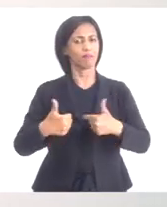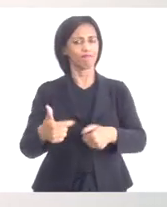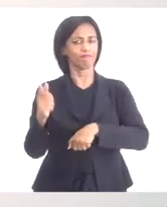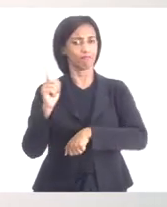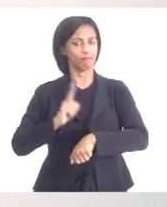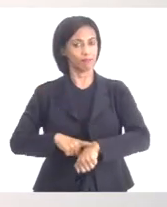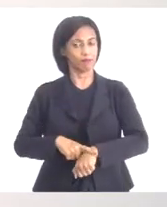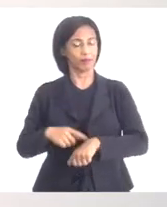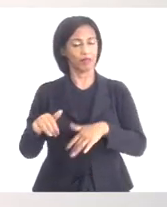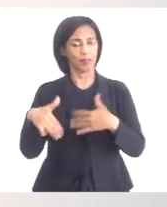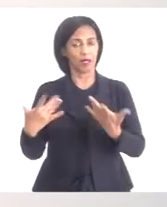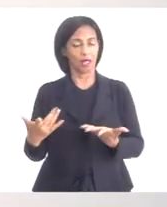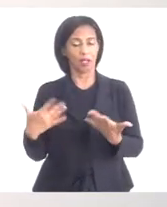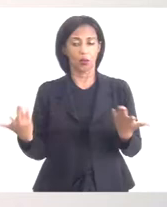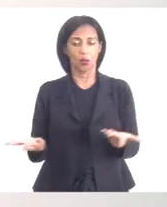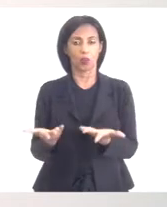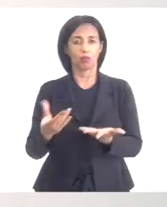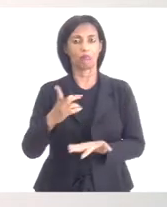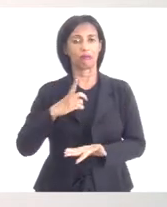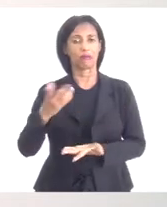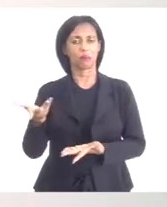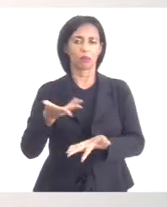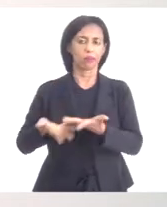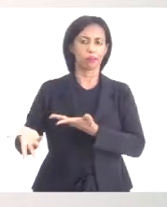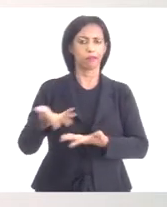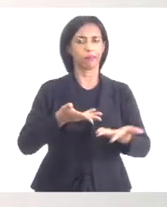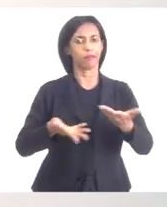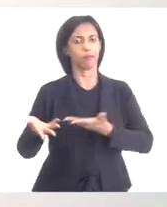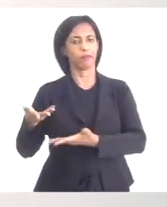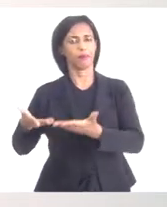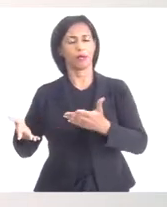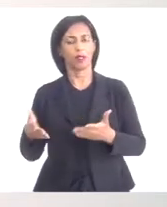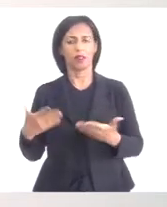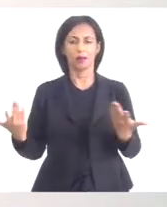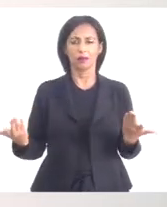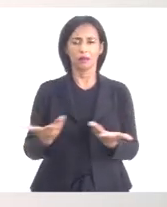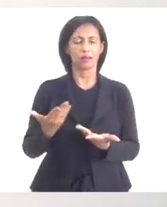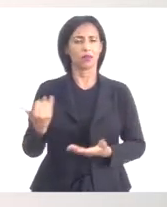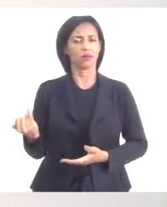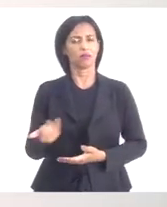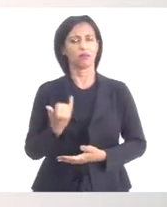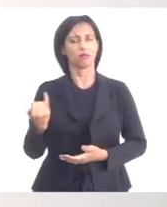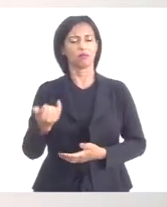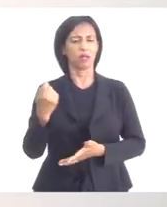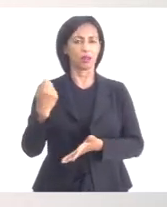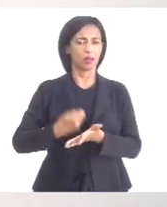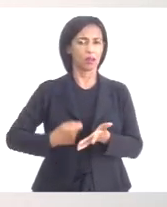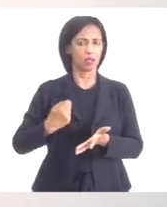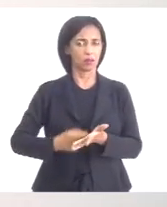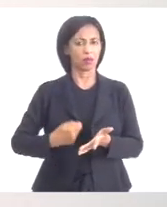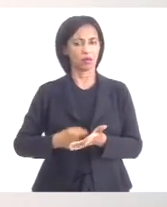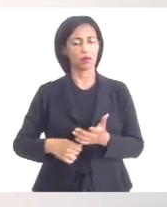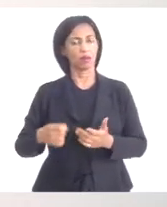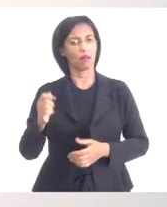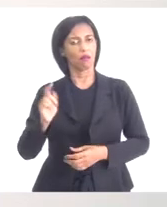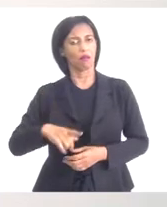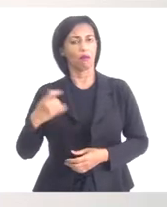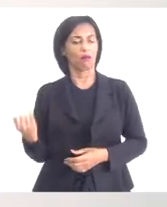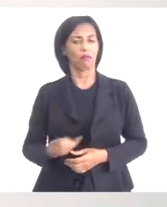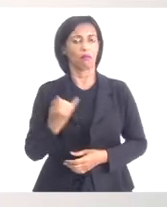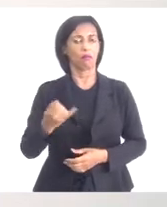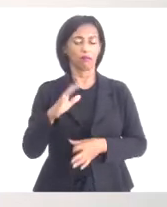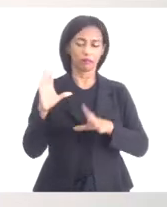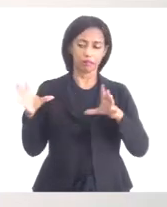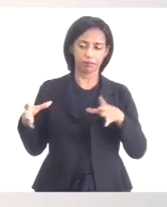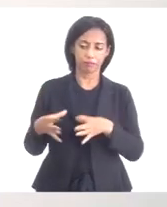e claro com e aqui parceiros e parceiras são fundamentais na luta é importante que